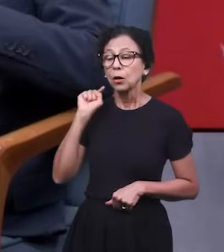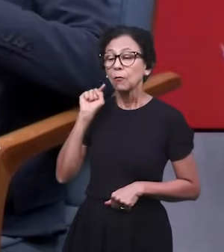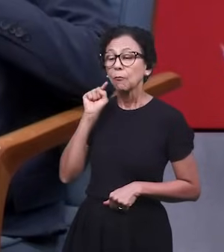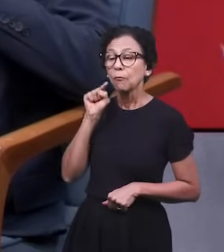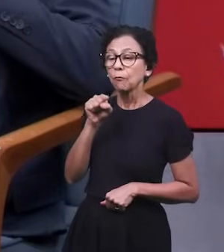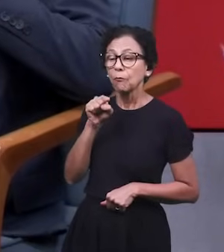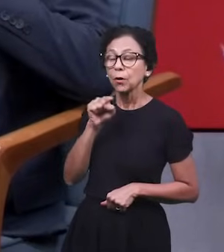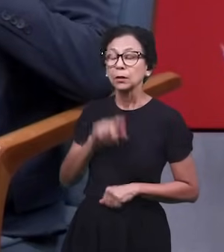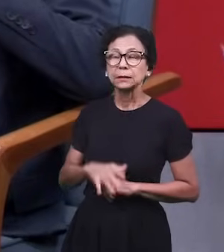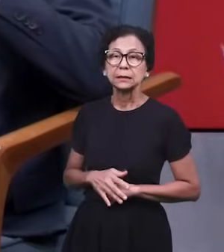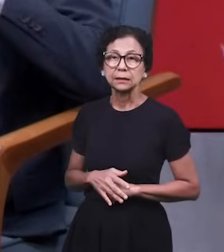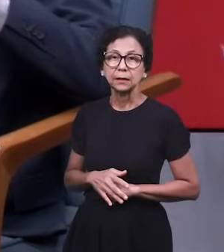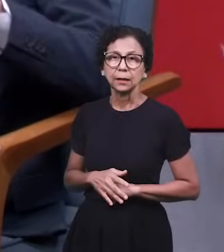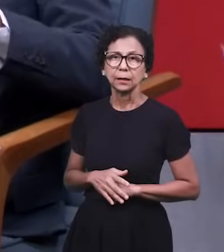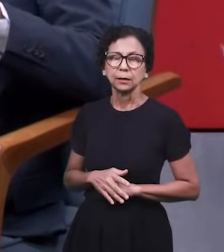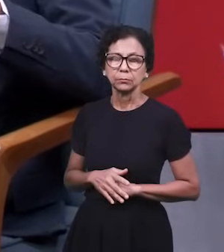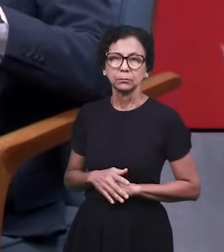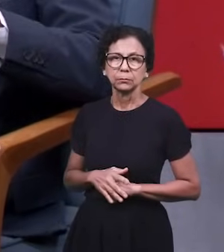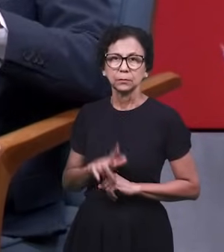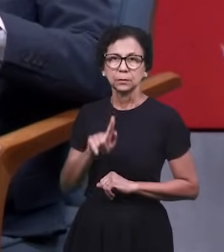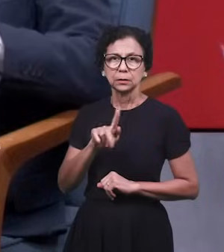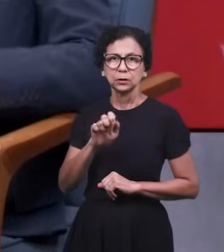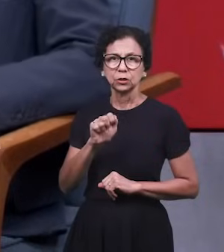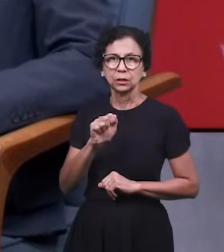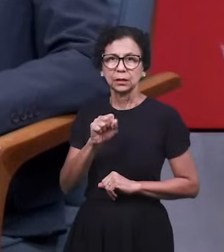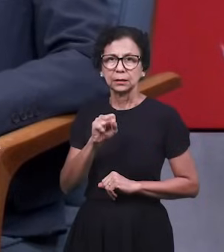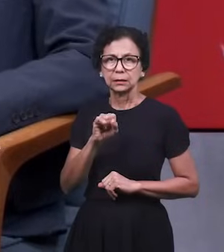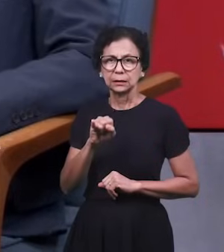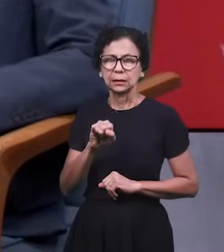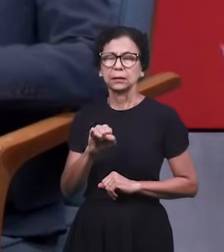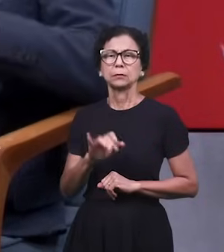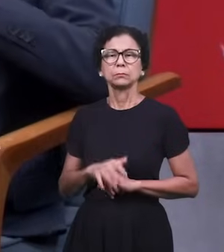estou citando a palavra.